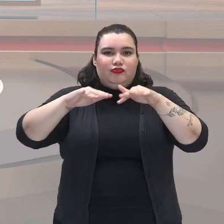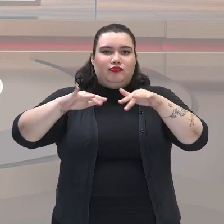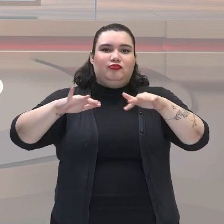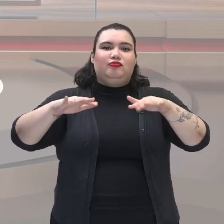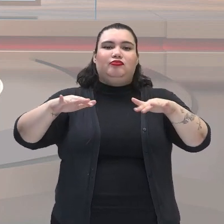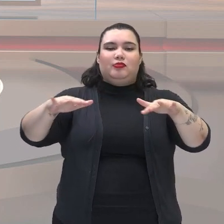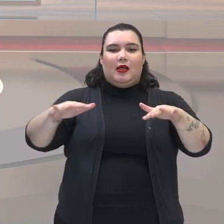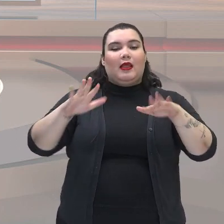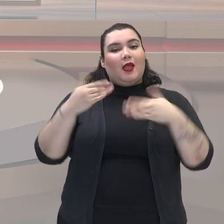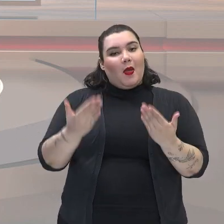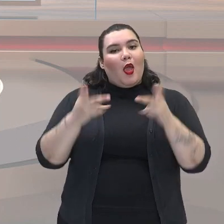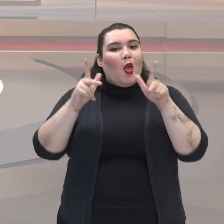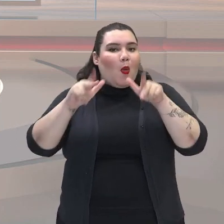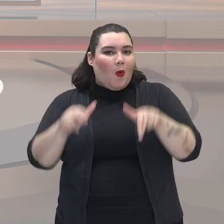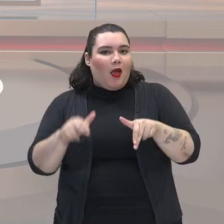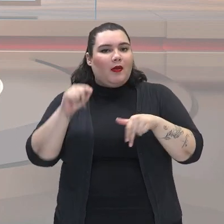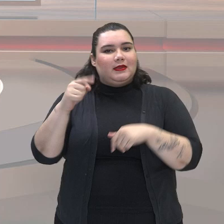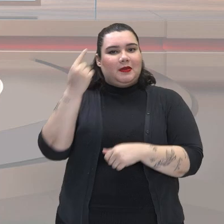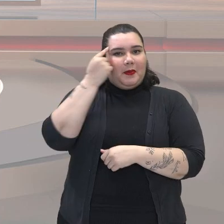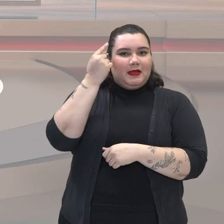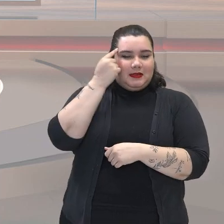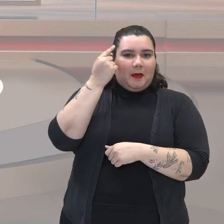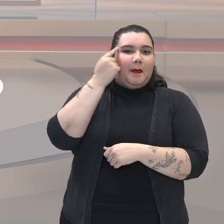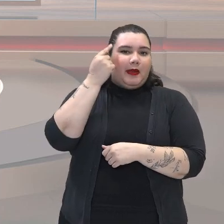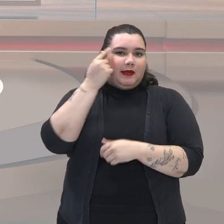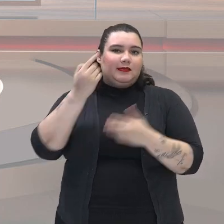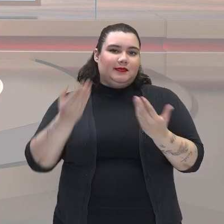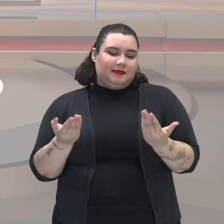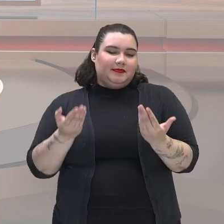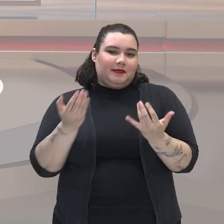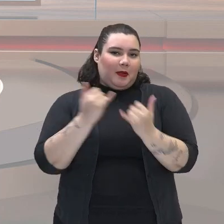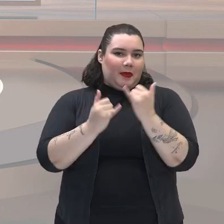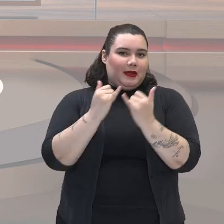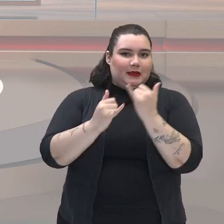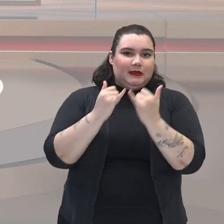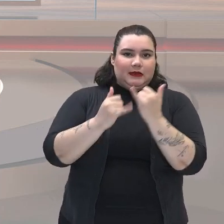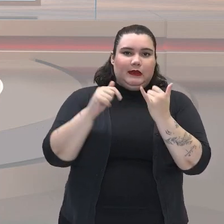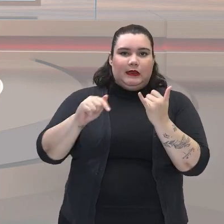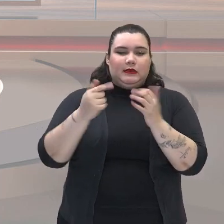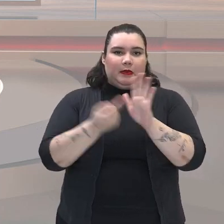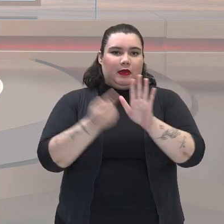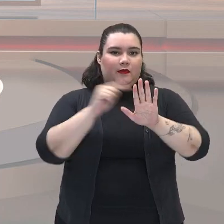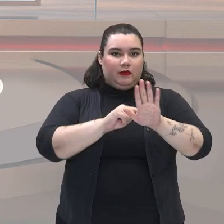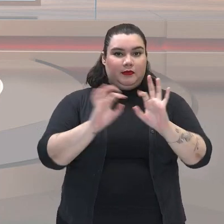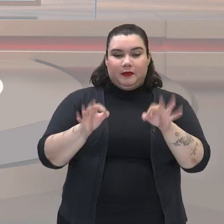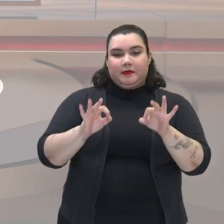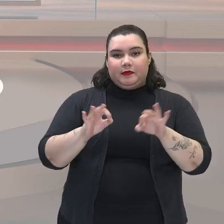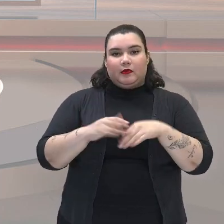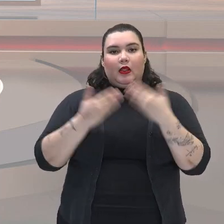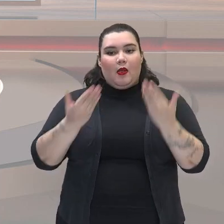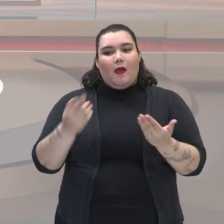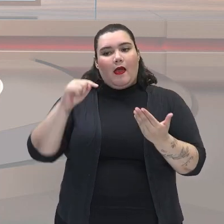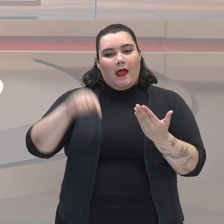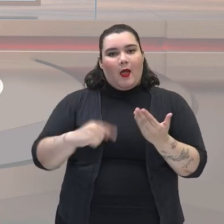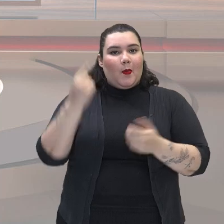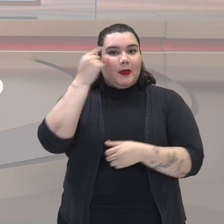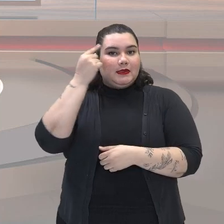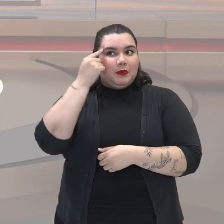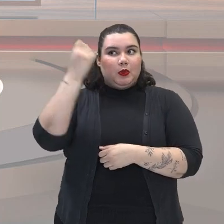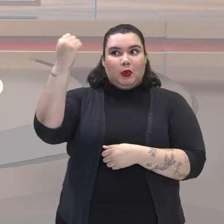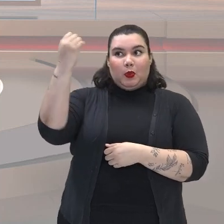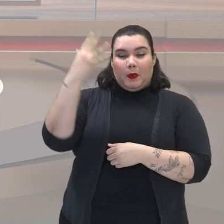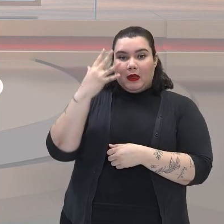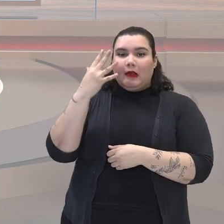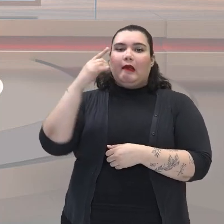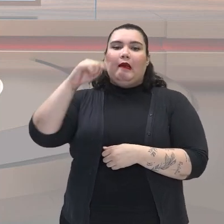né, para diversos outros lugares, ela vai se espalhando. É mais ou menos essa a ideia da questão do pensamento